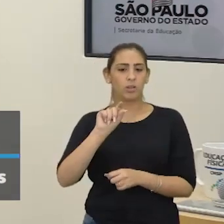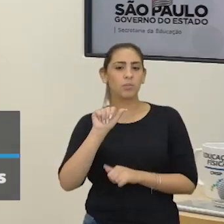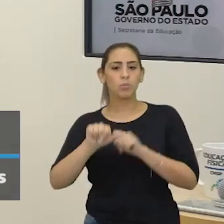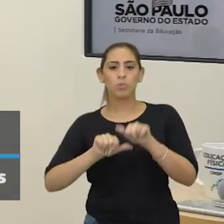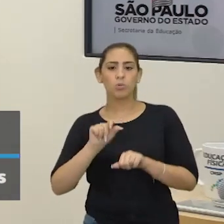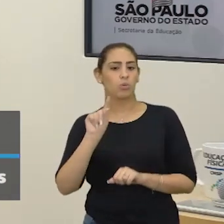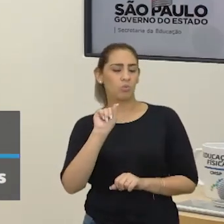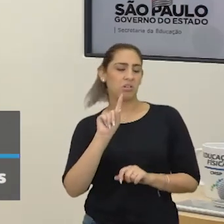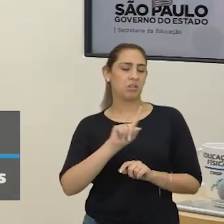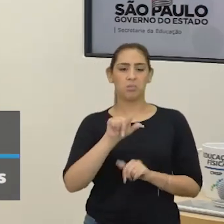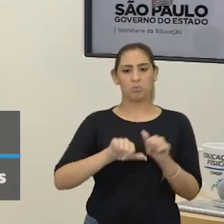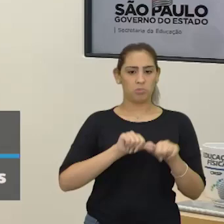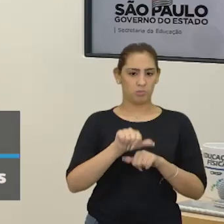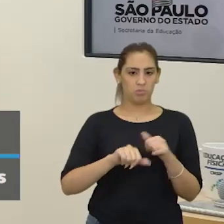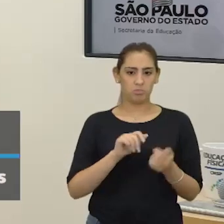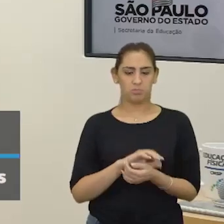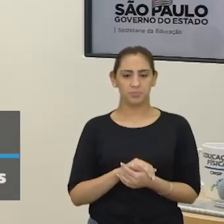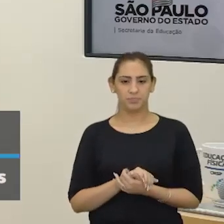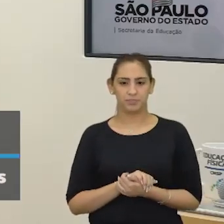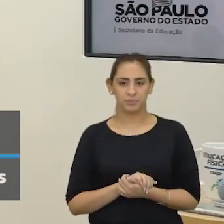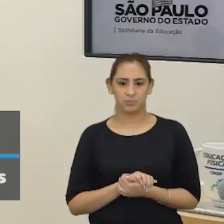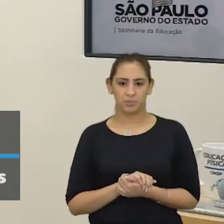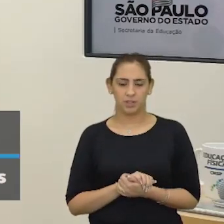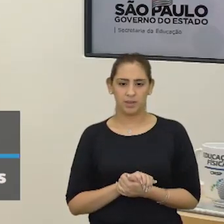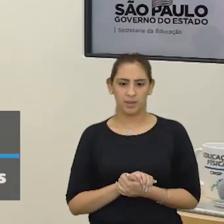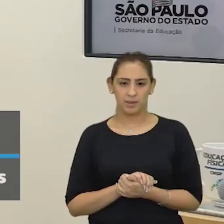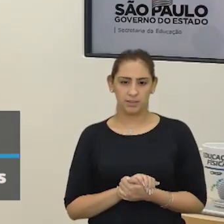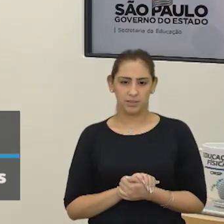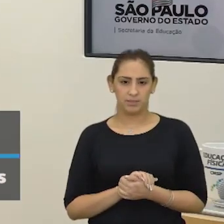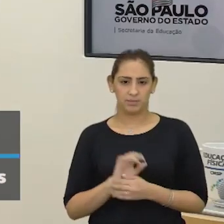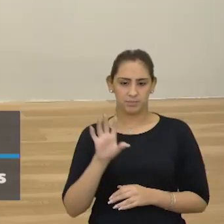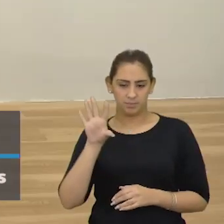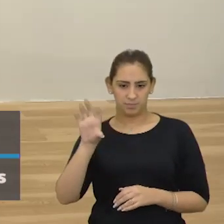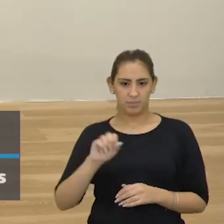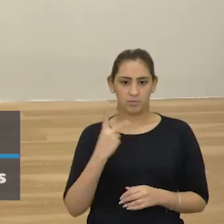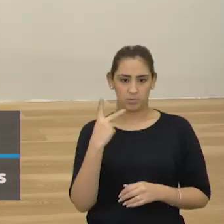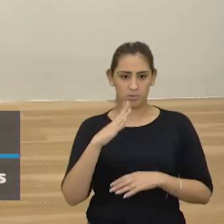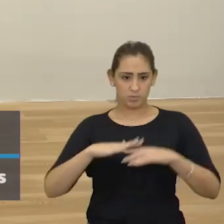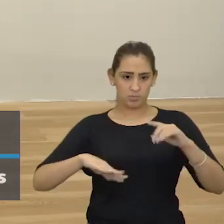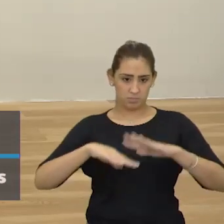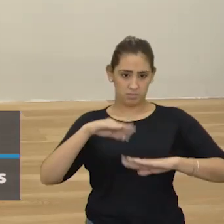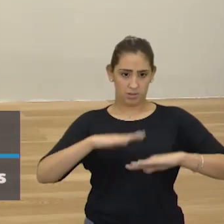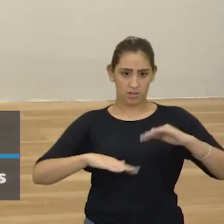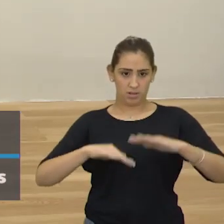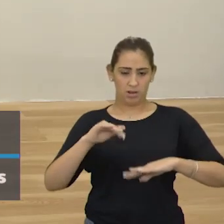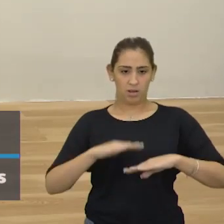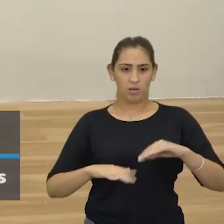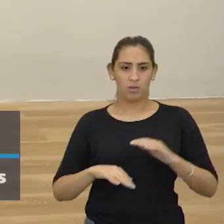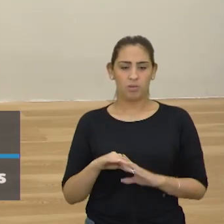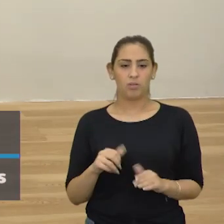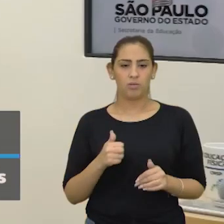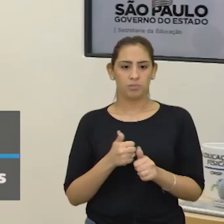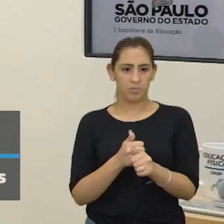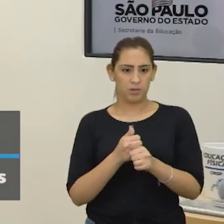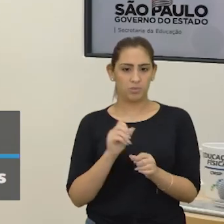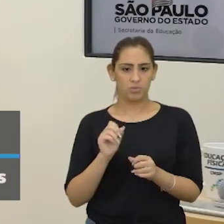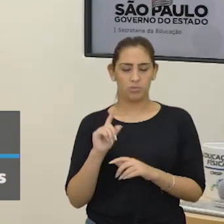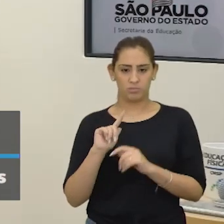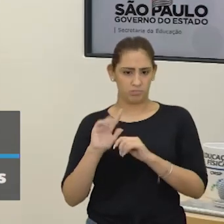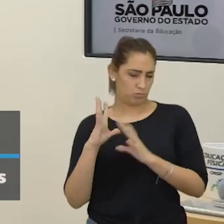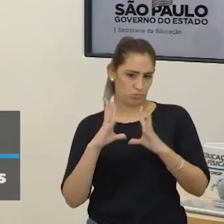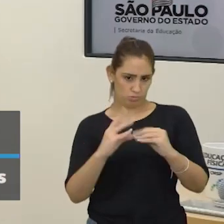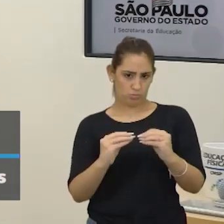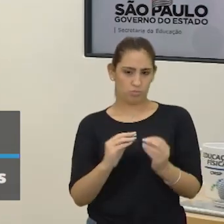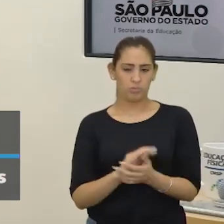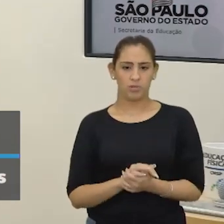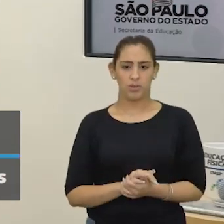não. Então a gente vem pegando no nosso material, fazendo um apanhado geral aí dessas